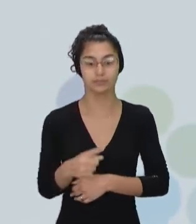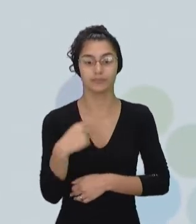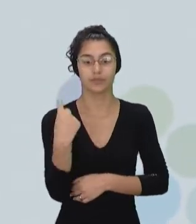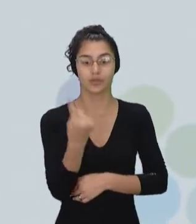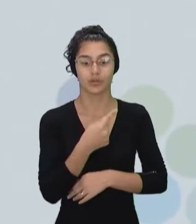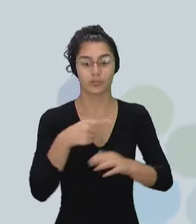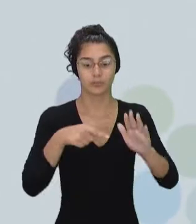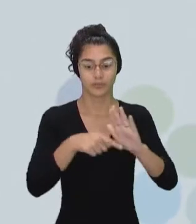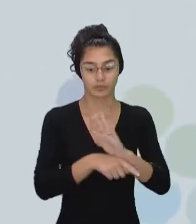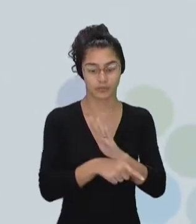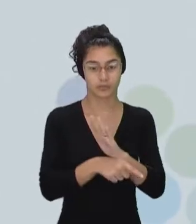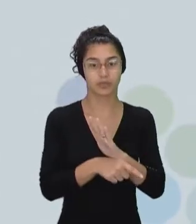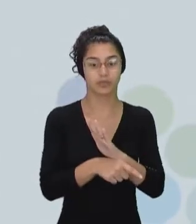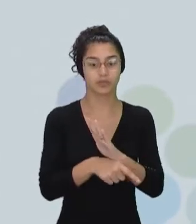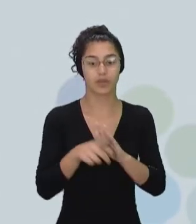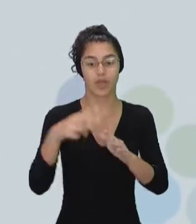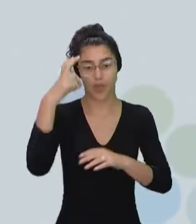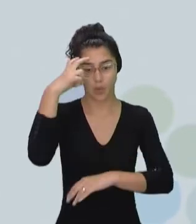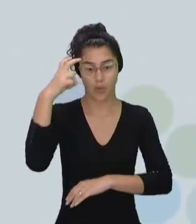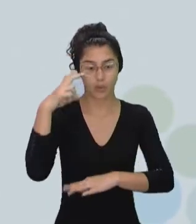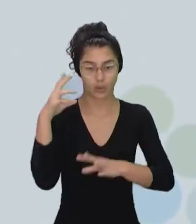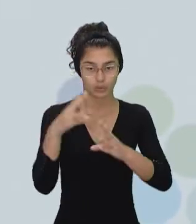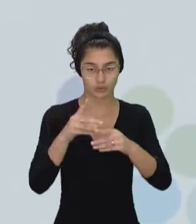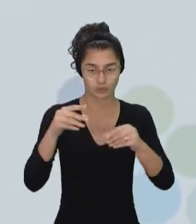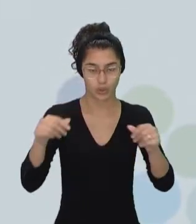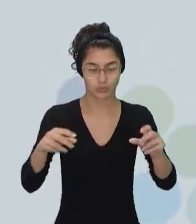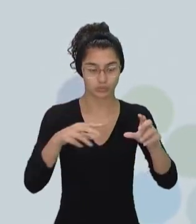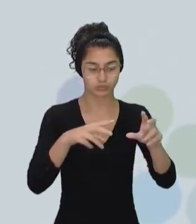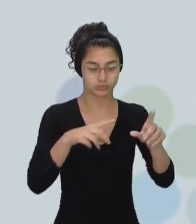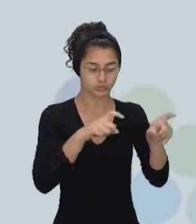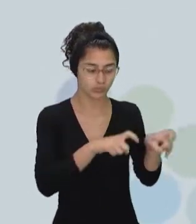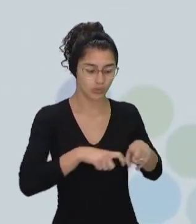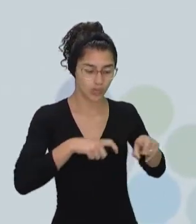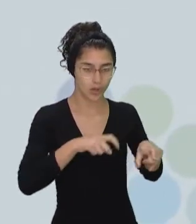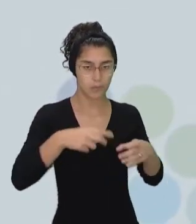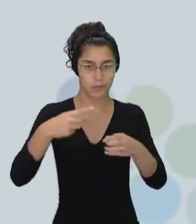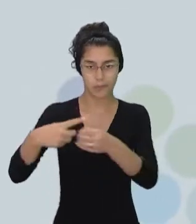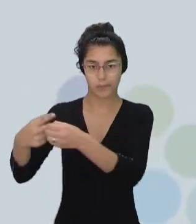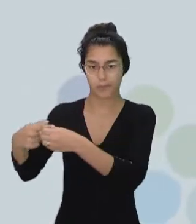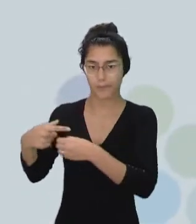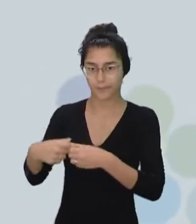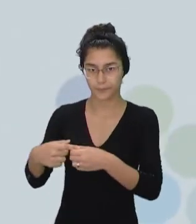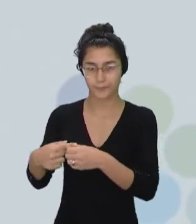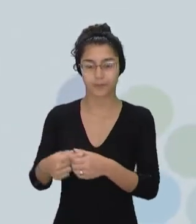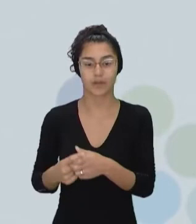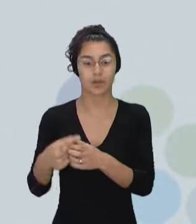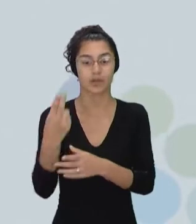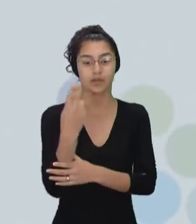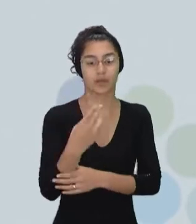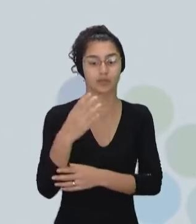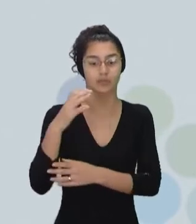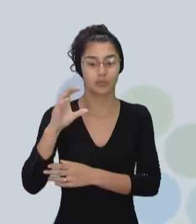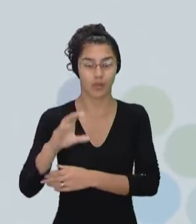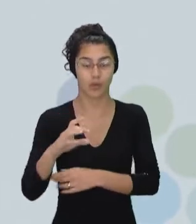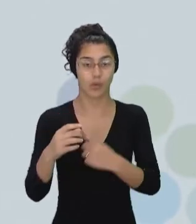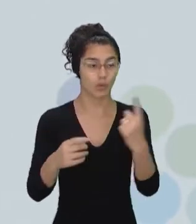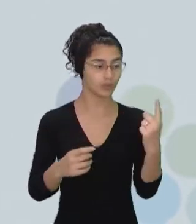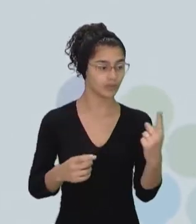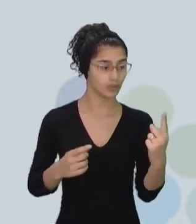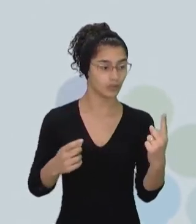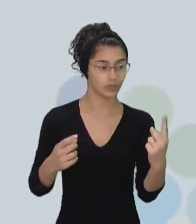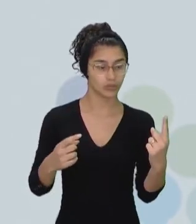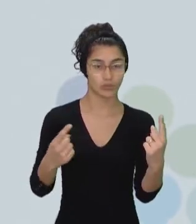Nosso aprofundamento é a cultura do solo, do campo à cidade. A unidade curricular é